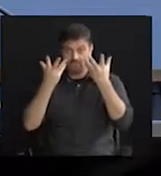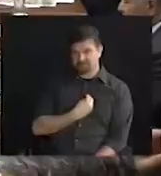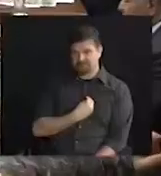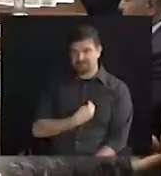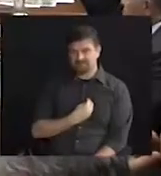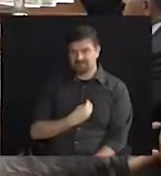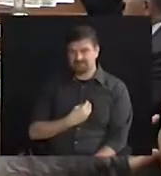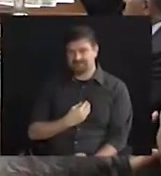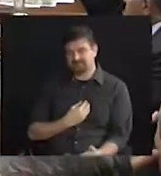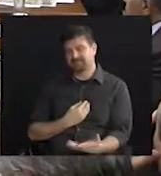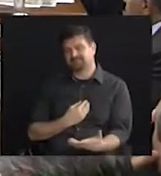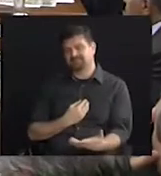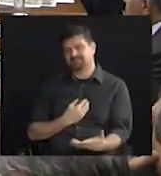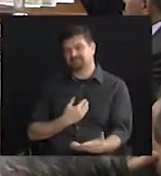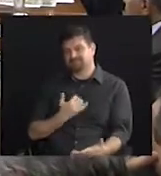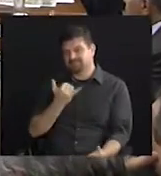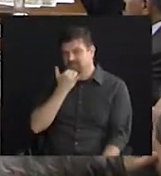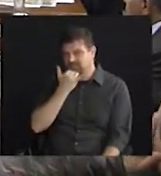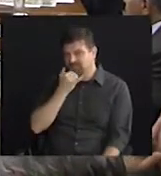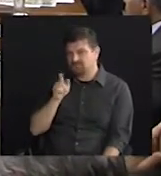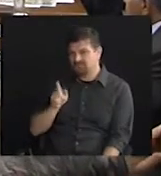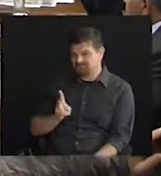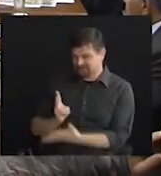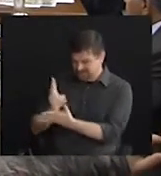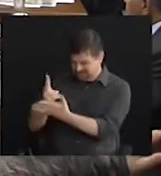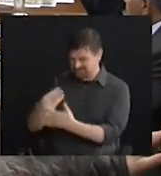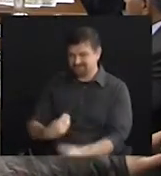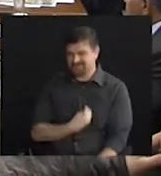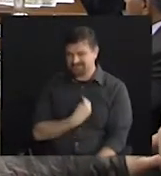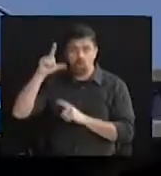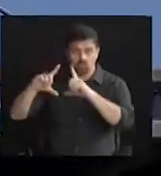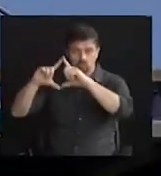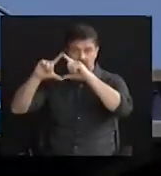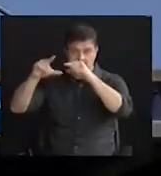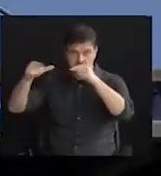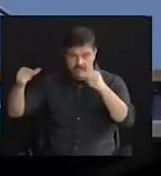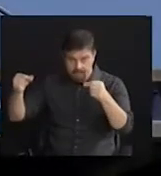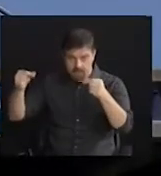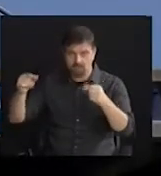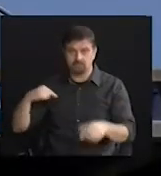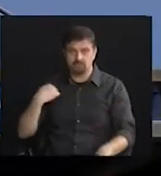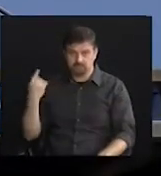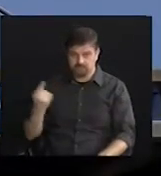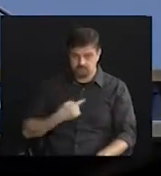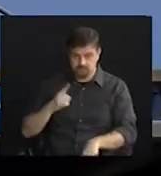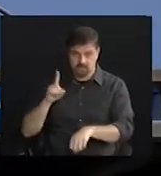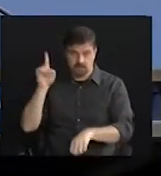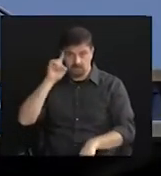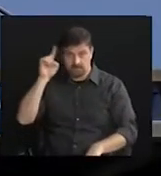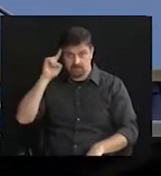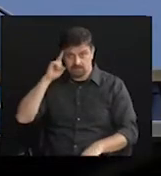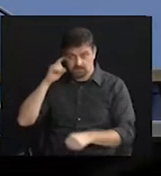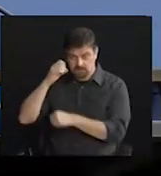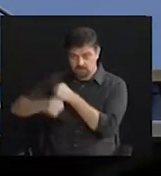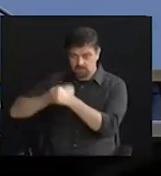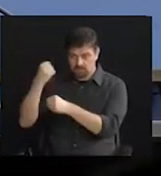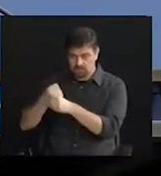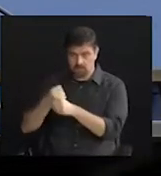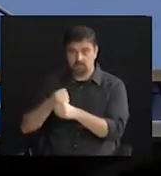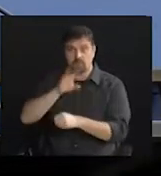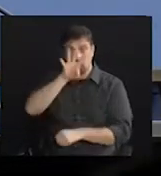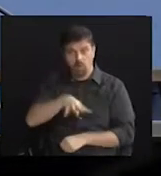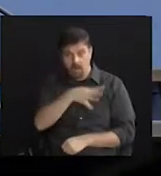assunto na tribuna da reunião ordinária da última segunda-feira. Nessa data, todo ano, está no calendário